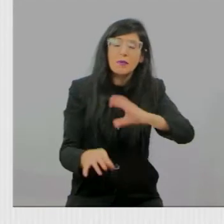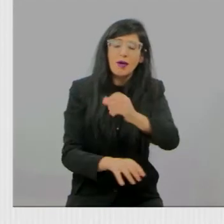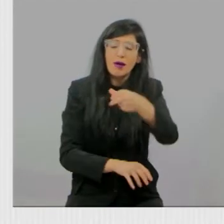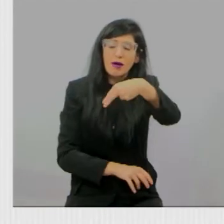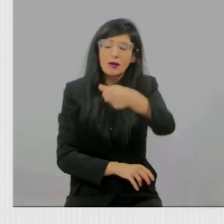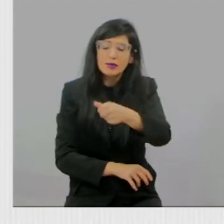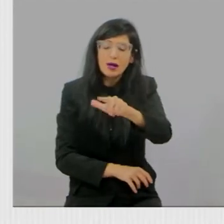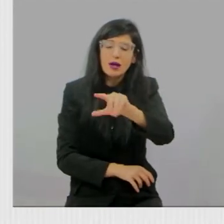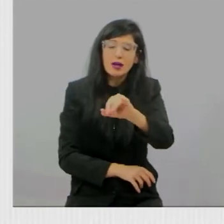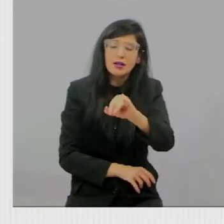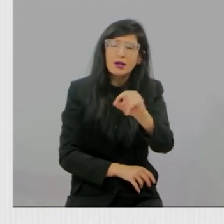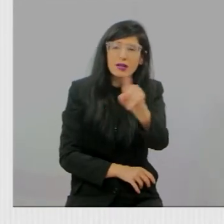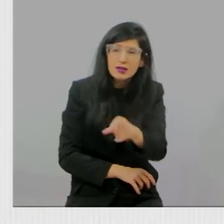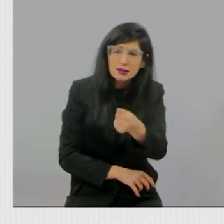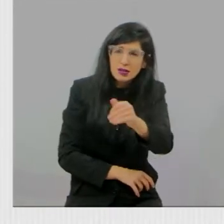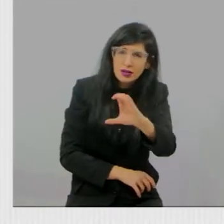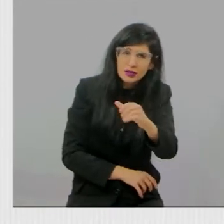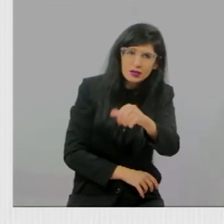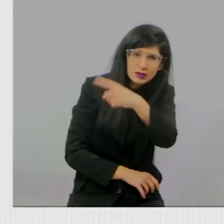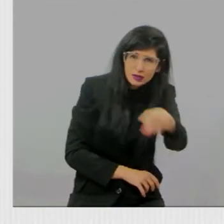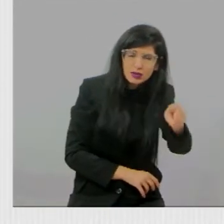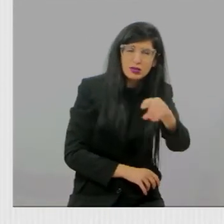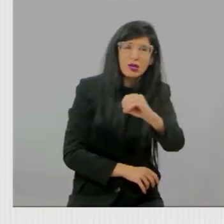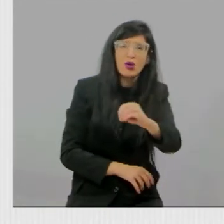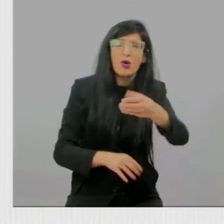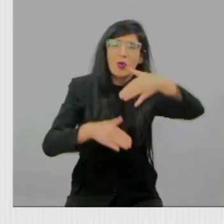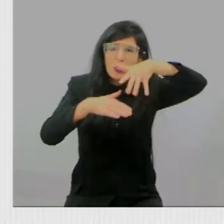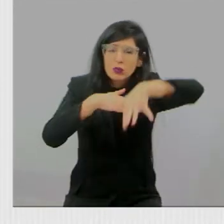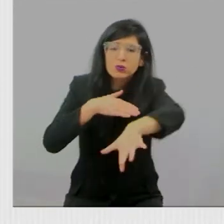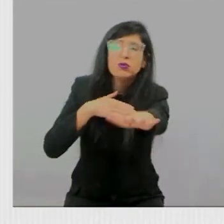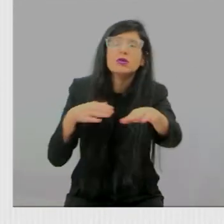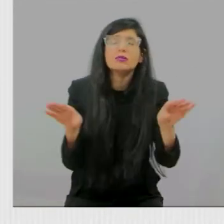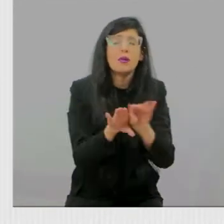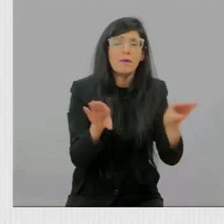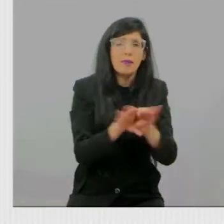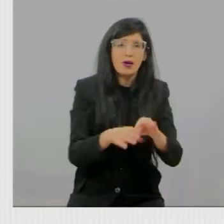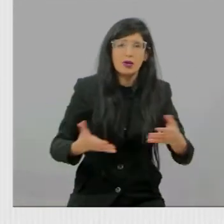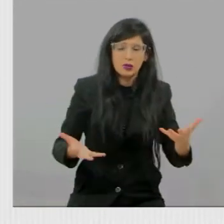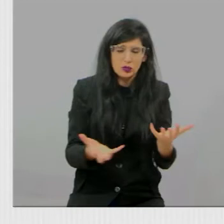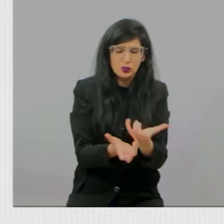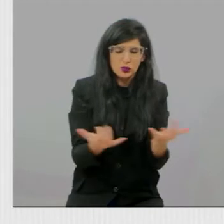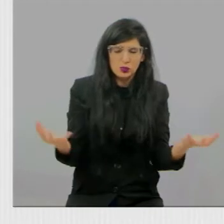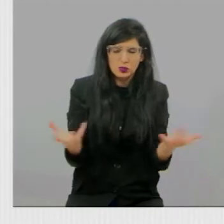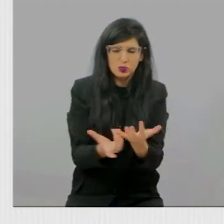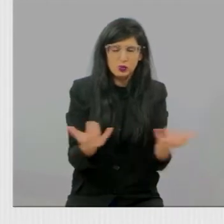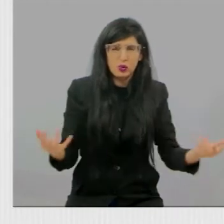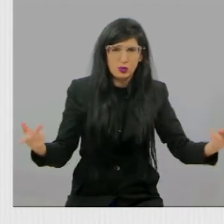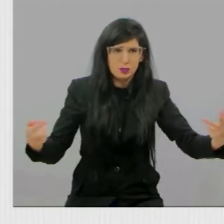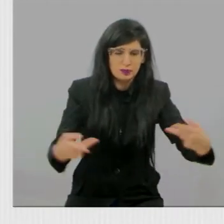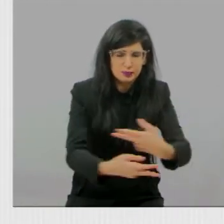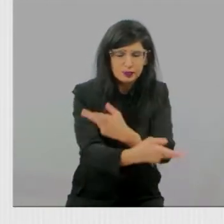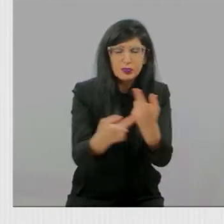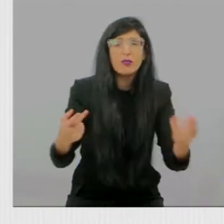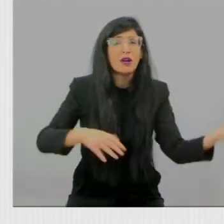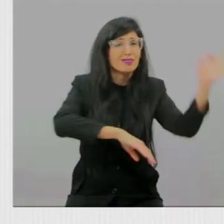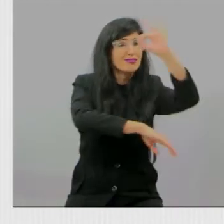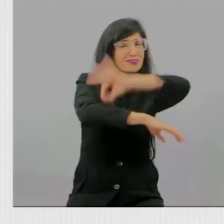E também a limpeza de capina, está uma floresta lá. E lembrando que a dengue continua. E ali tem água parada.